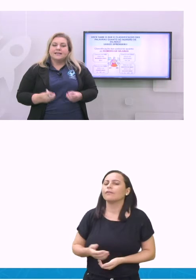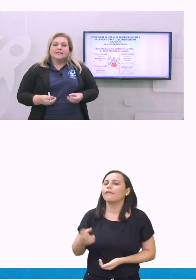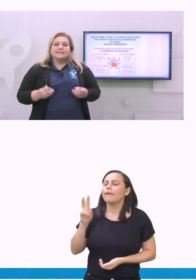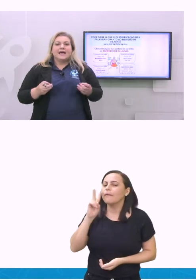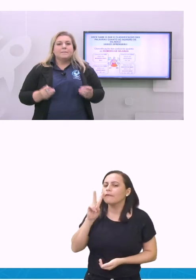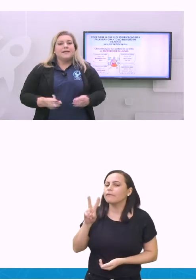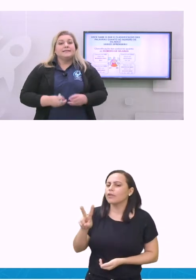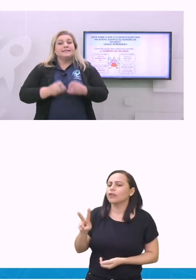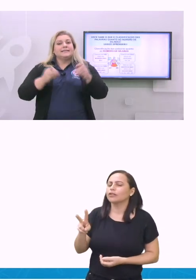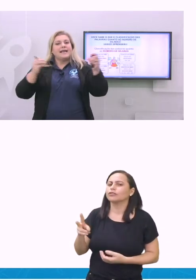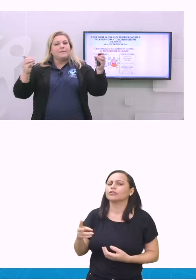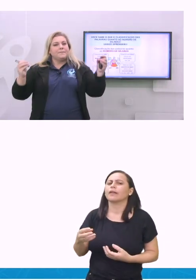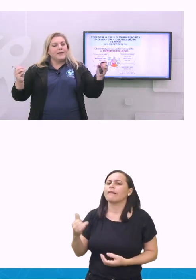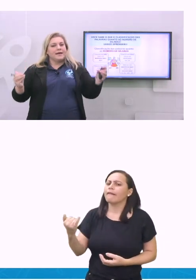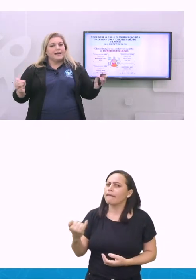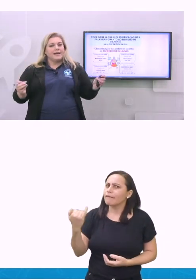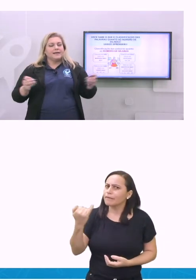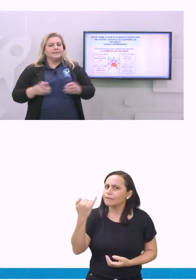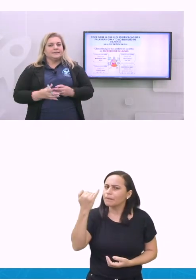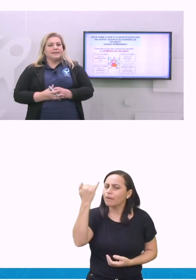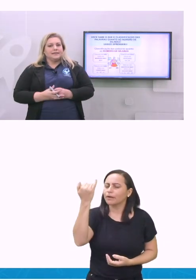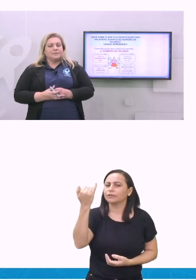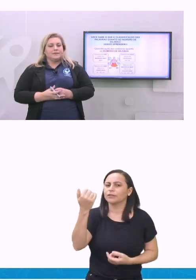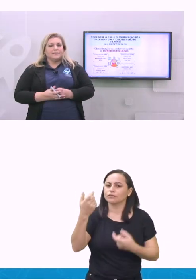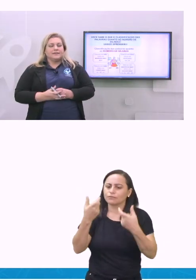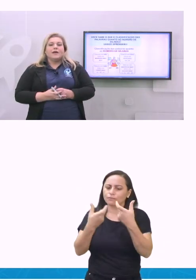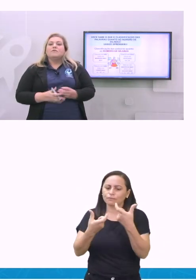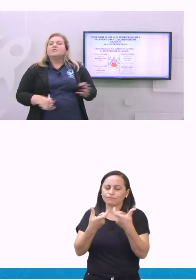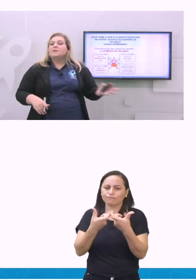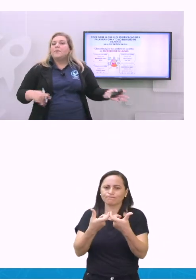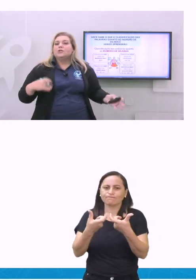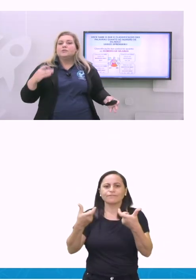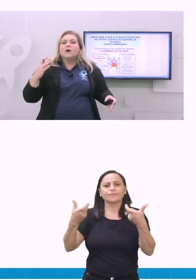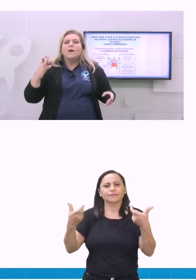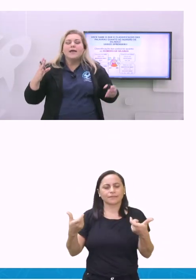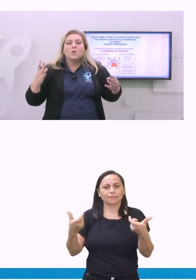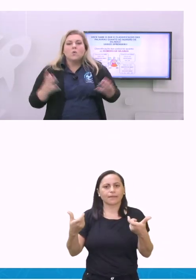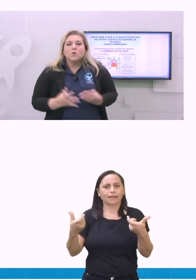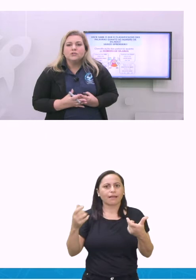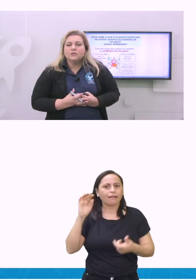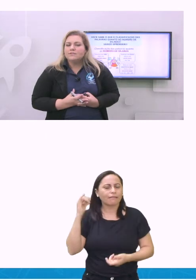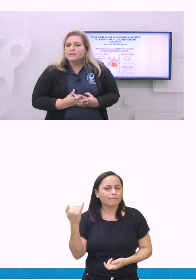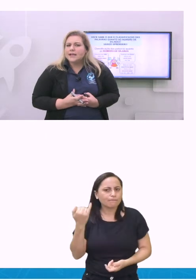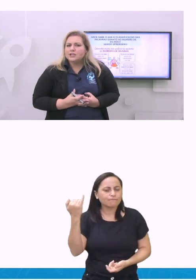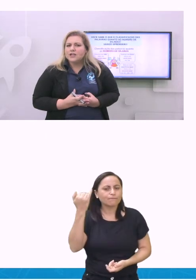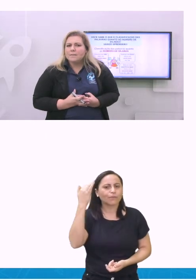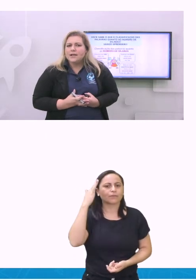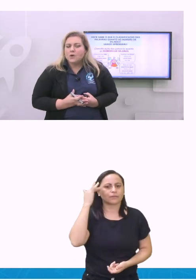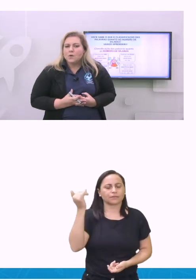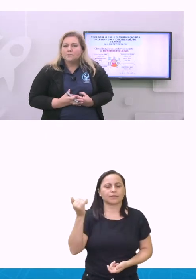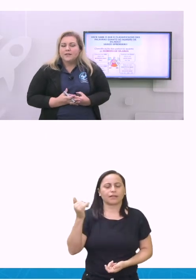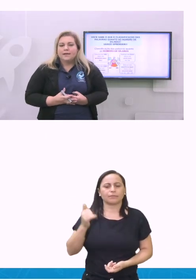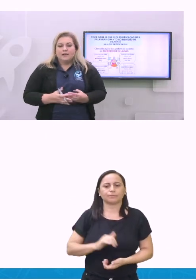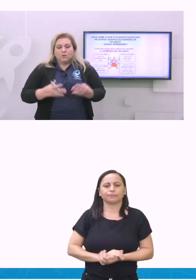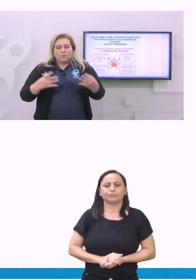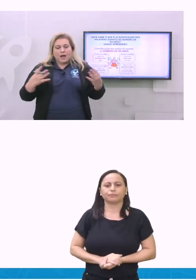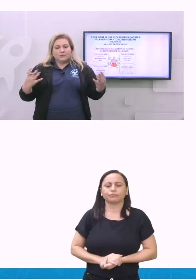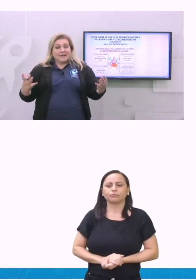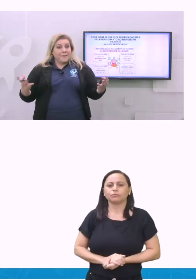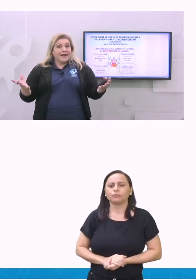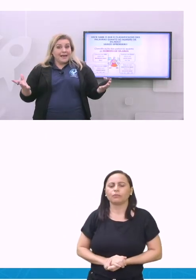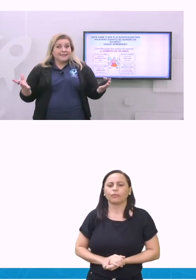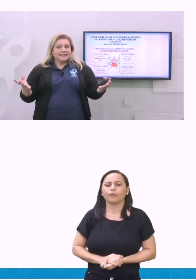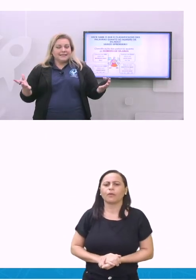é saber separar as sílabas. Você pode usar o recurso que você achar melhor